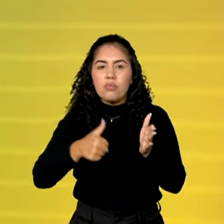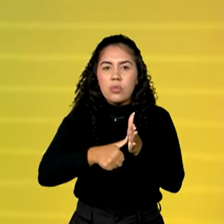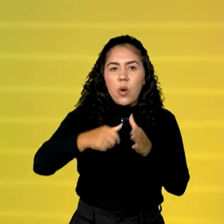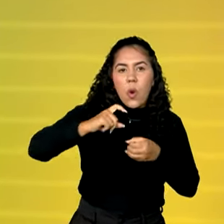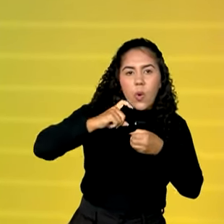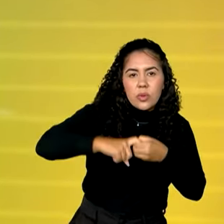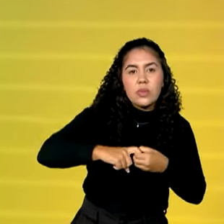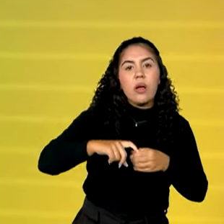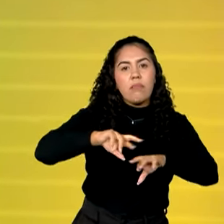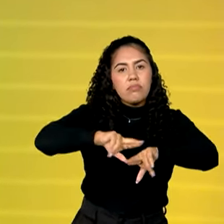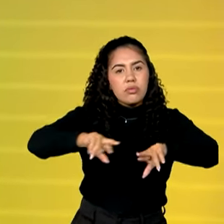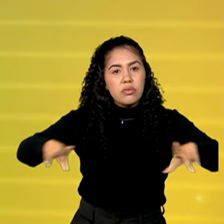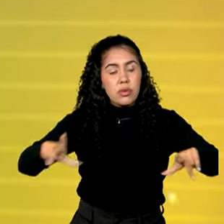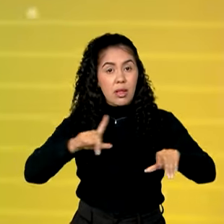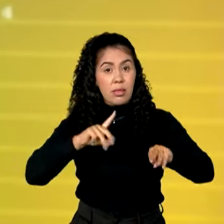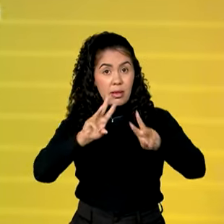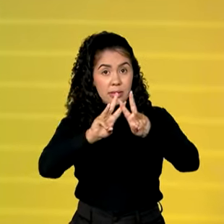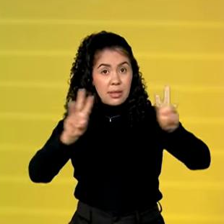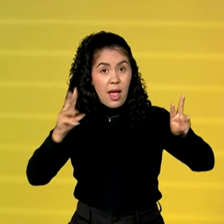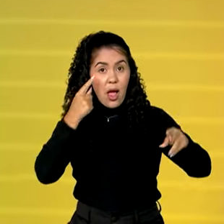Anote o endereço